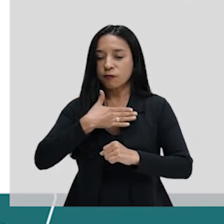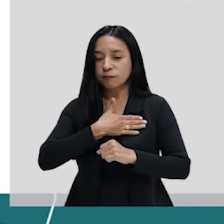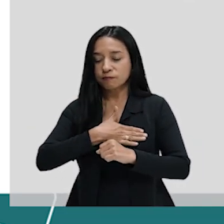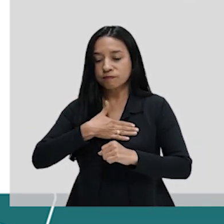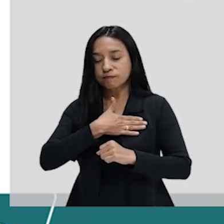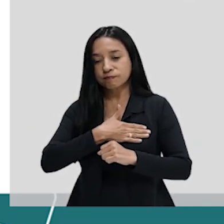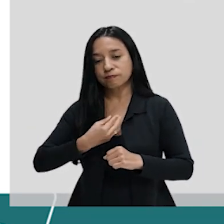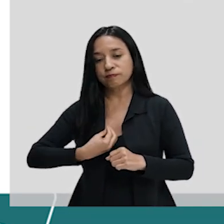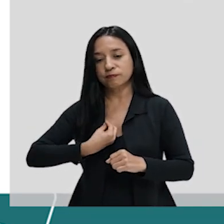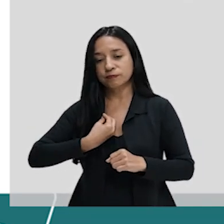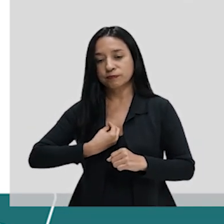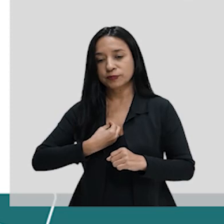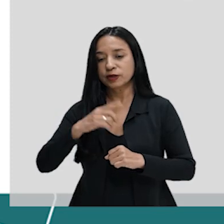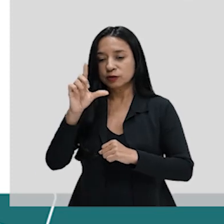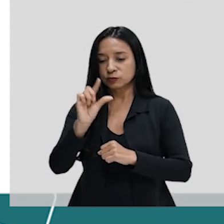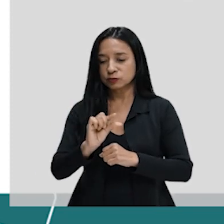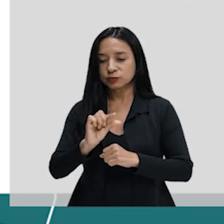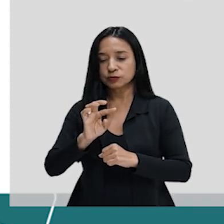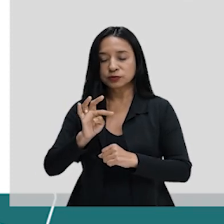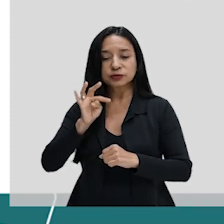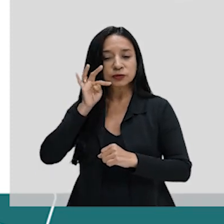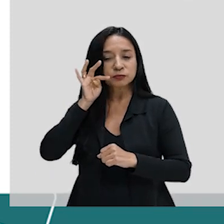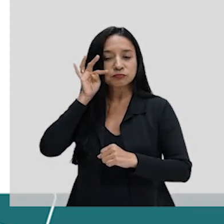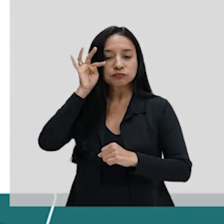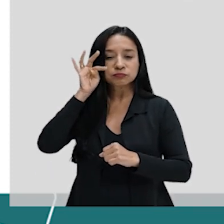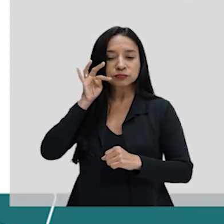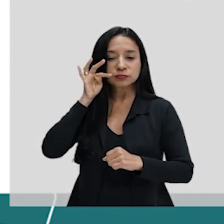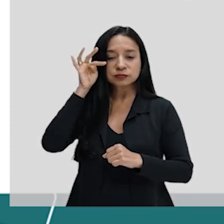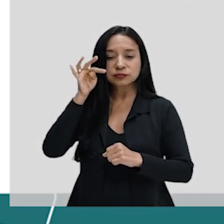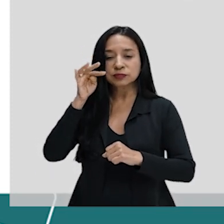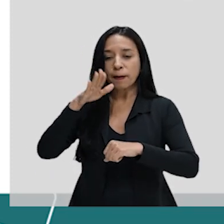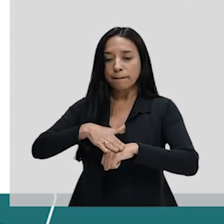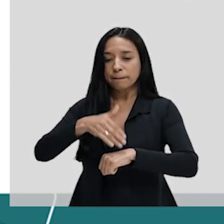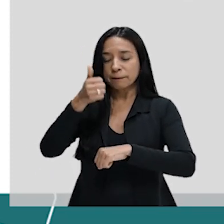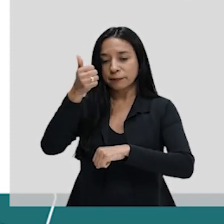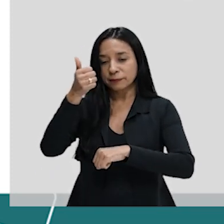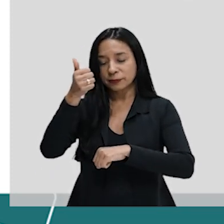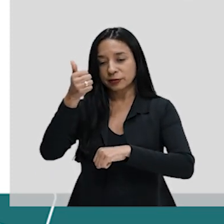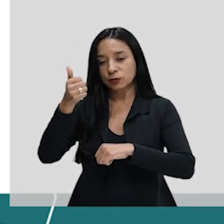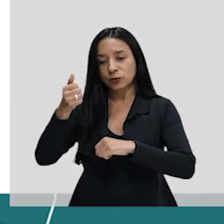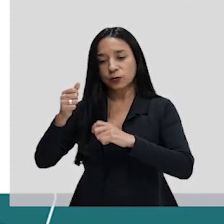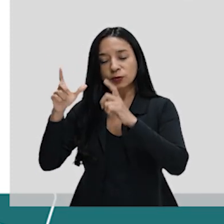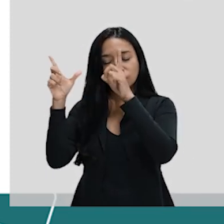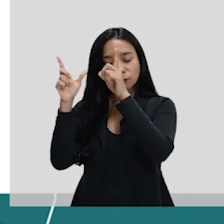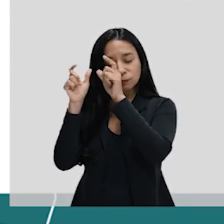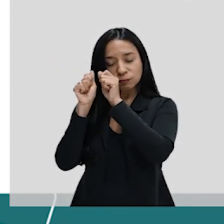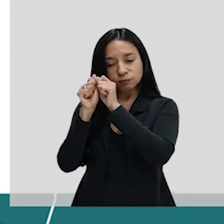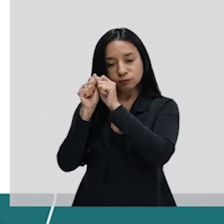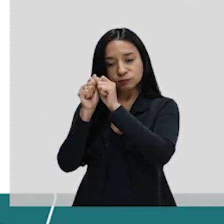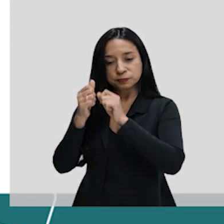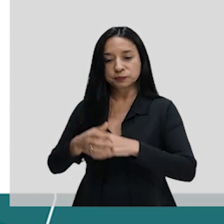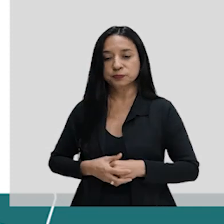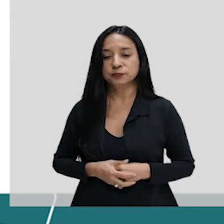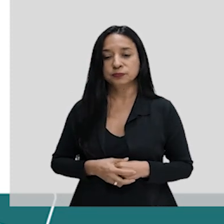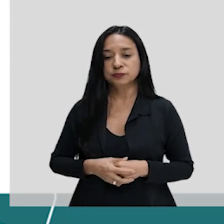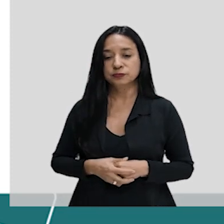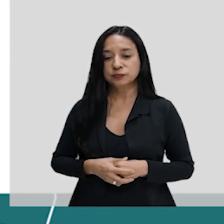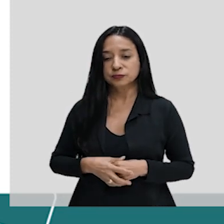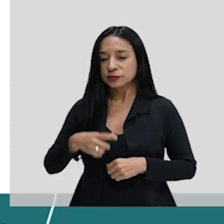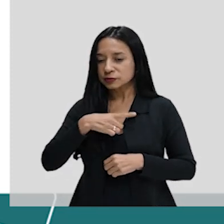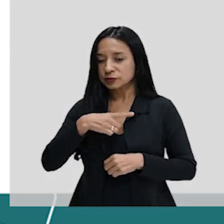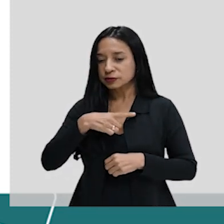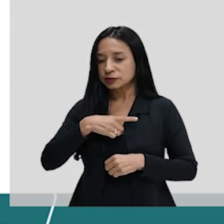renascimento que se integra a nível afetivo e constitui um campo de integração muito